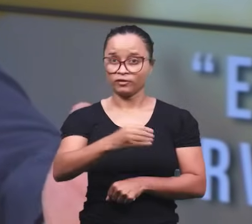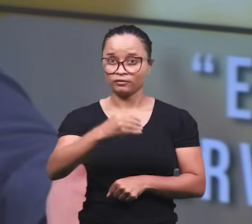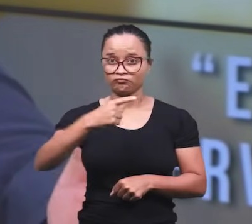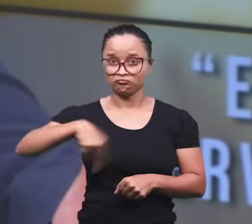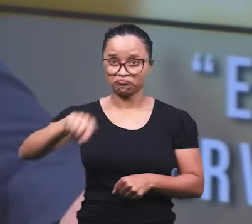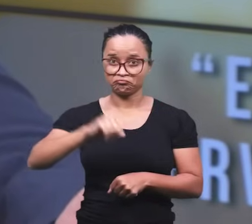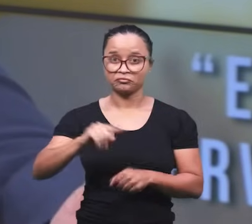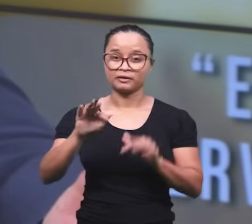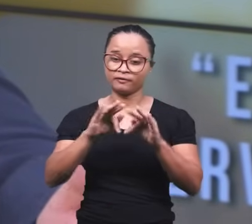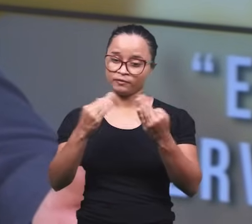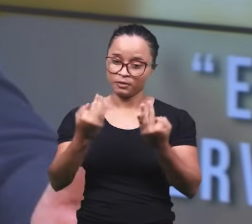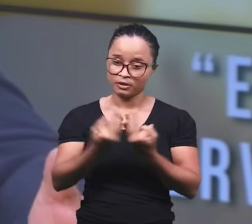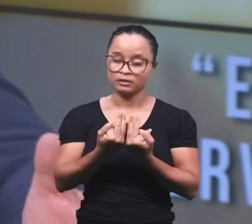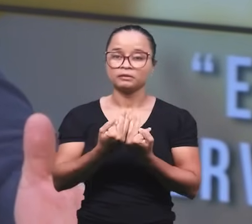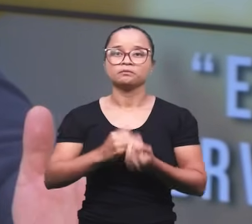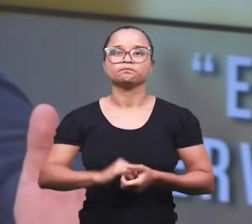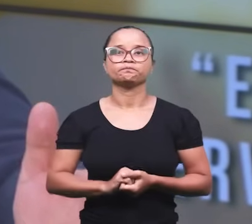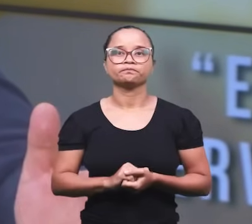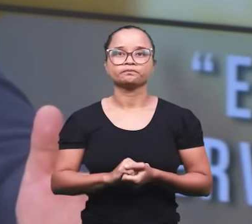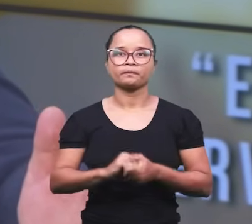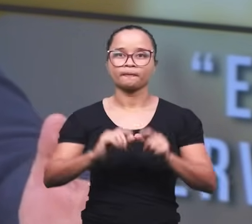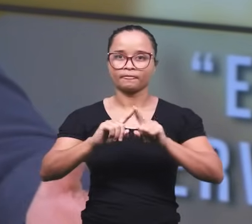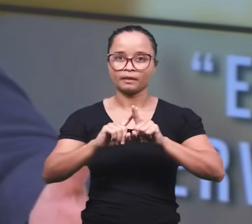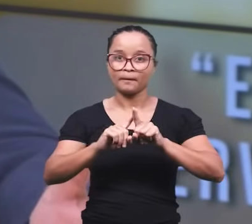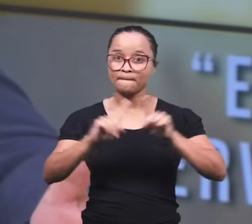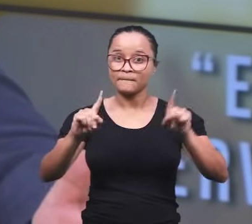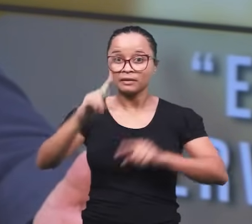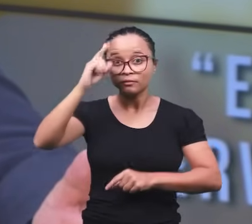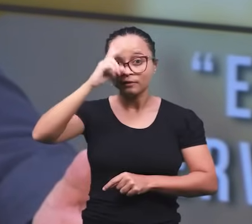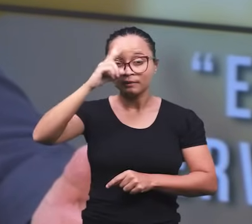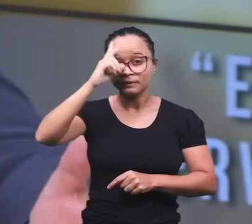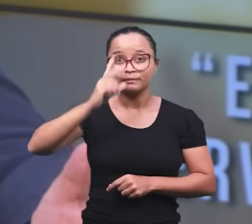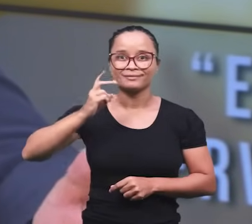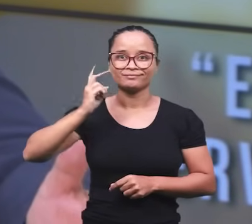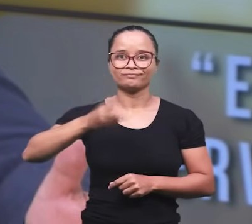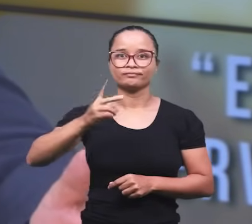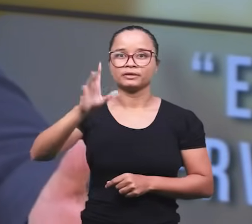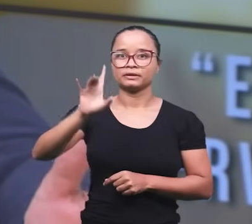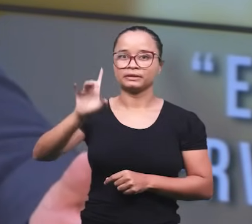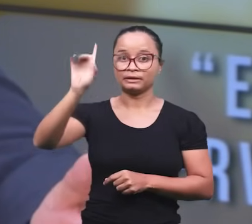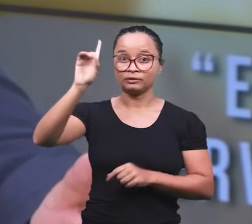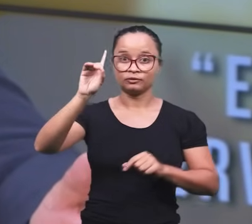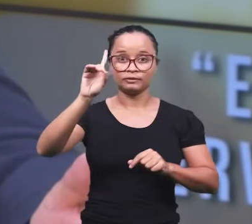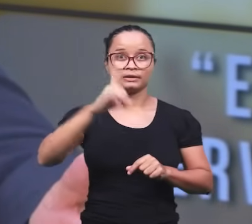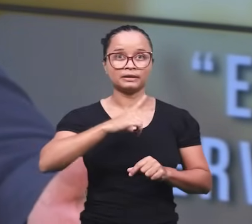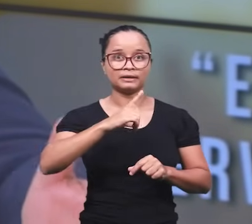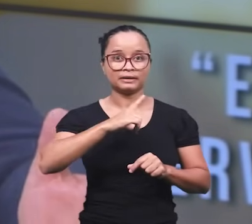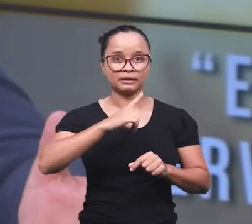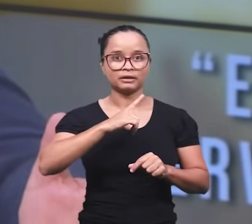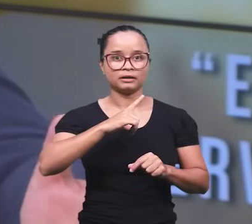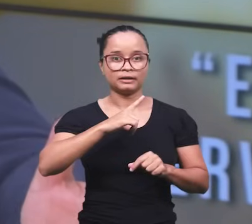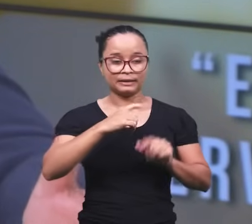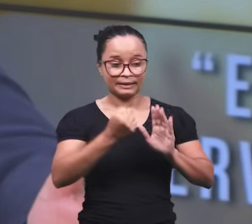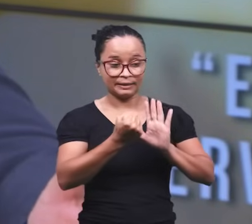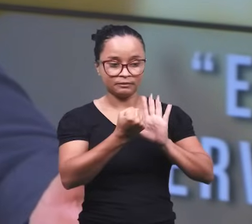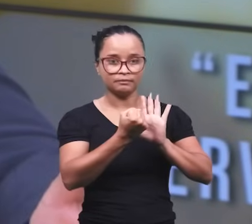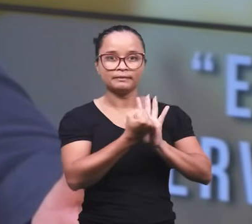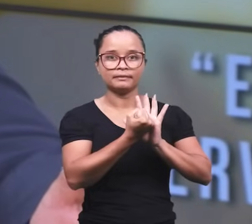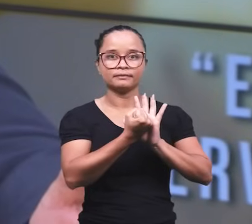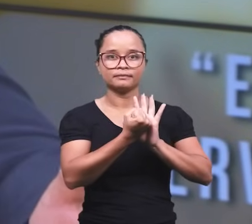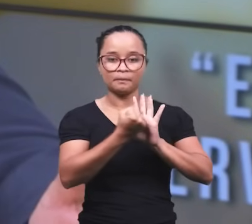vamos criar nossa família Mas precisamos lembrar sempre que Deus tem Marcos